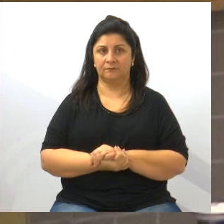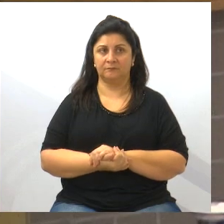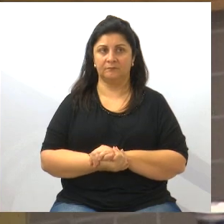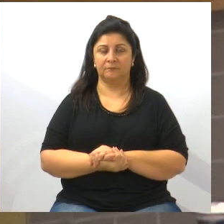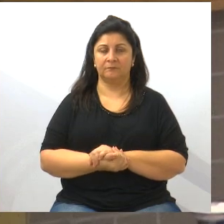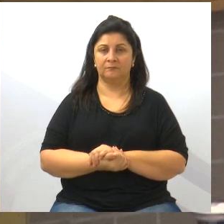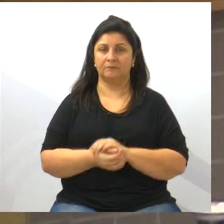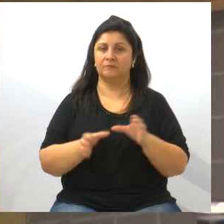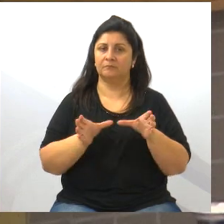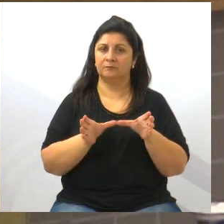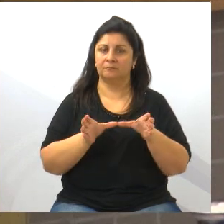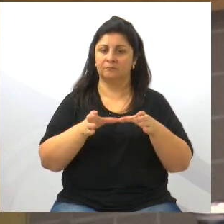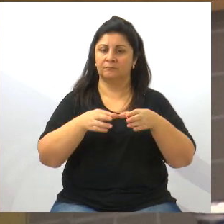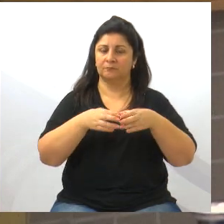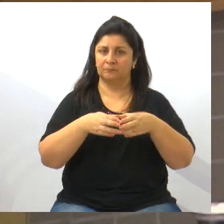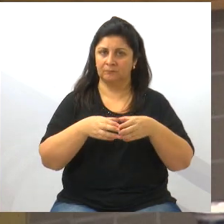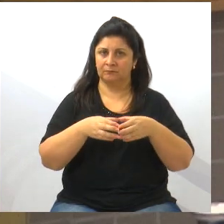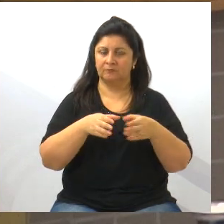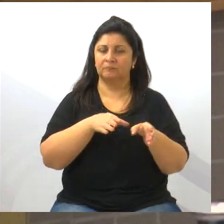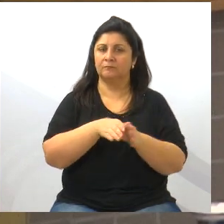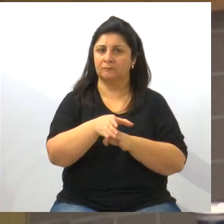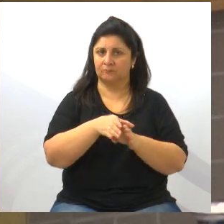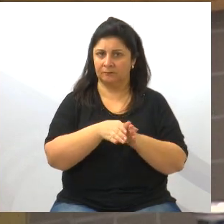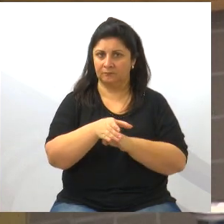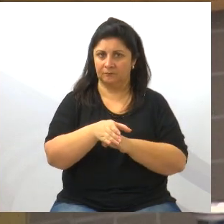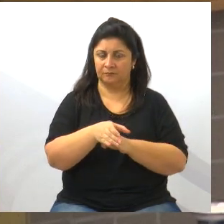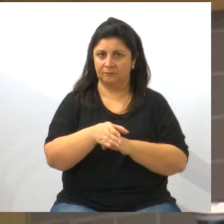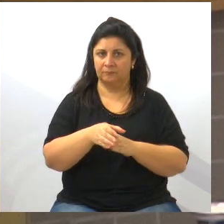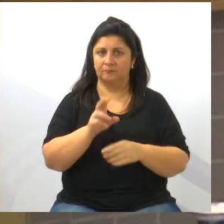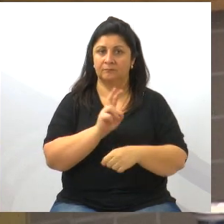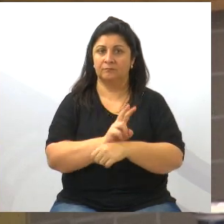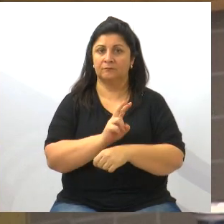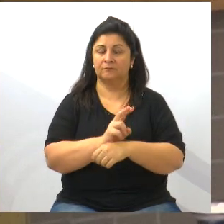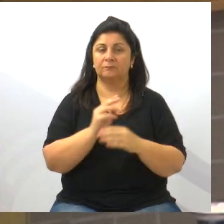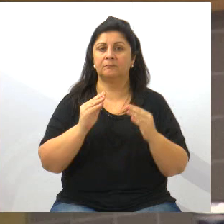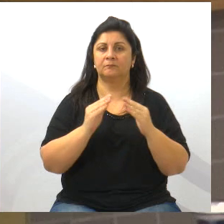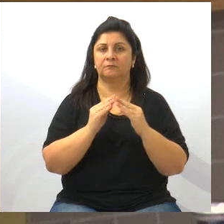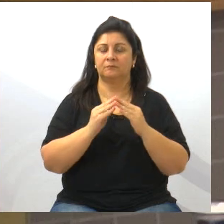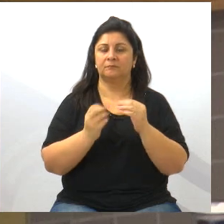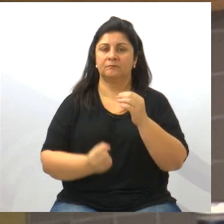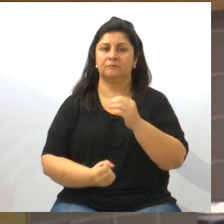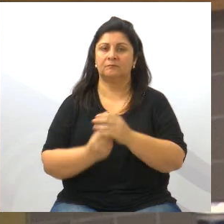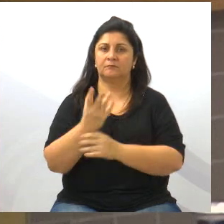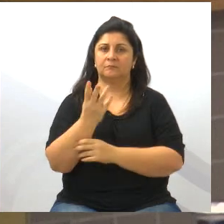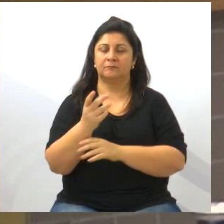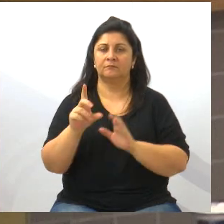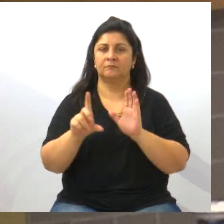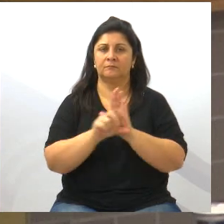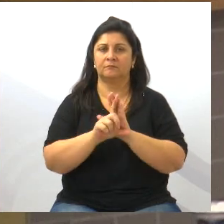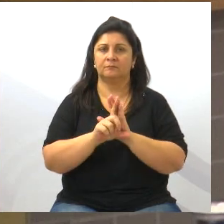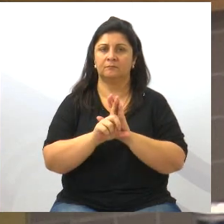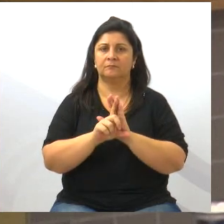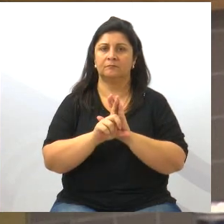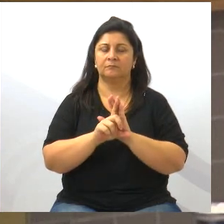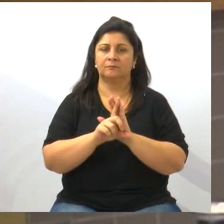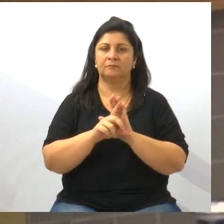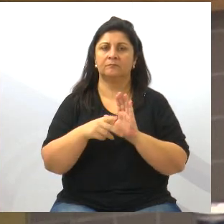O Conselho Municipal de Habitação de Interesse Social do município de Jacareí foi criado através da Lei Municipal